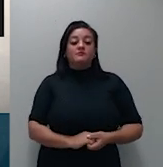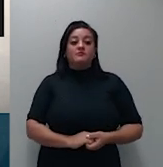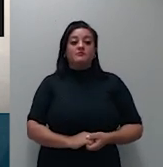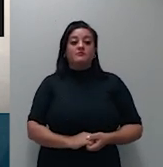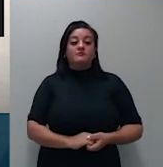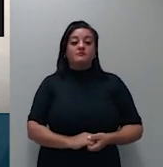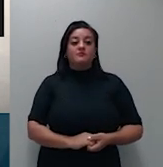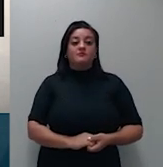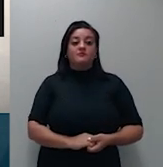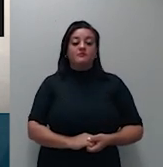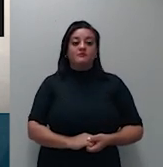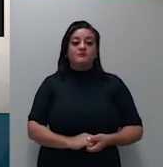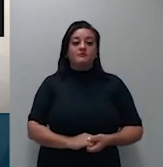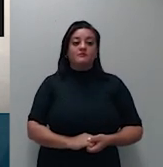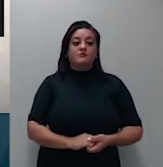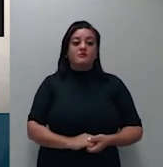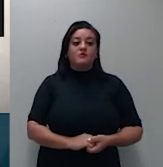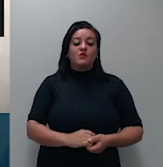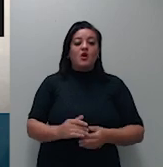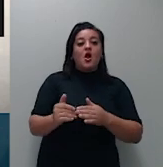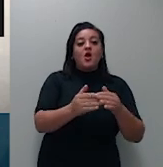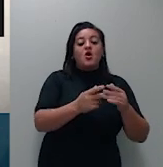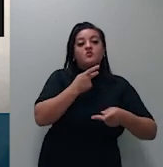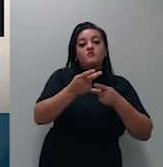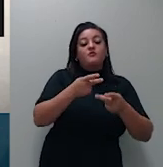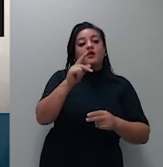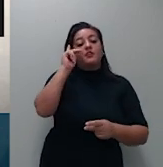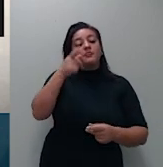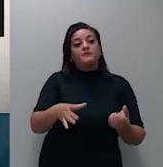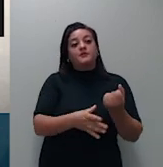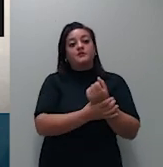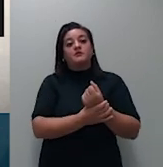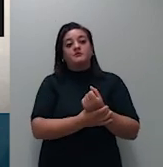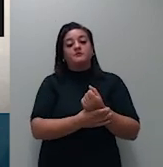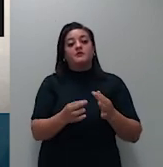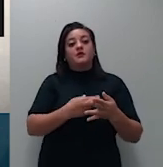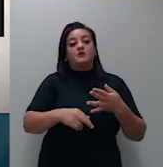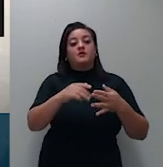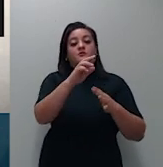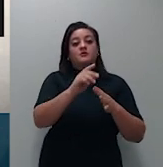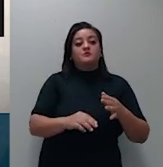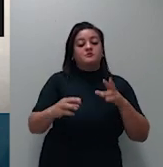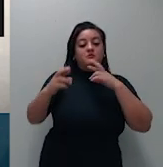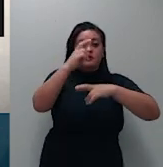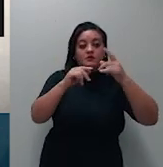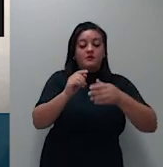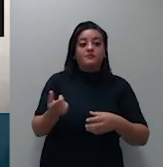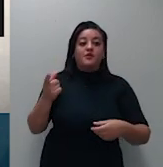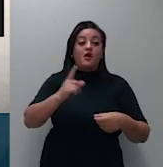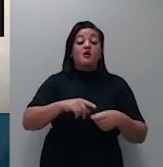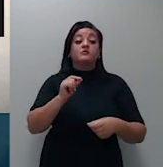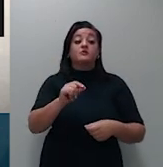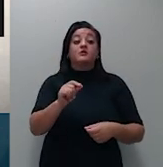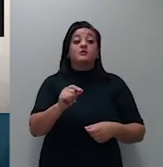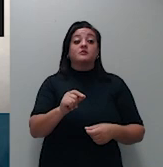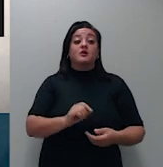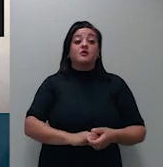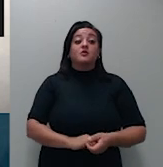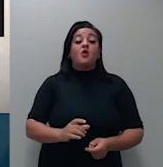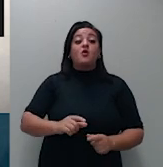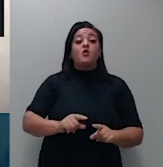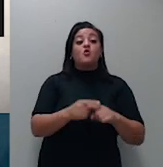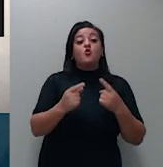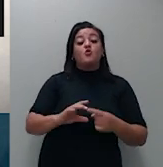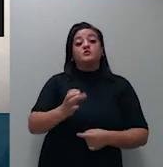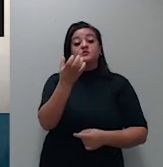compra lá todo mandado de segurança que se origina o recurso ordinário sobre análise volta-se contra decisão do juiz de Direito